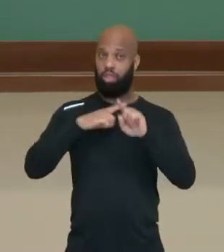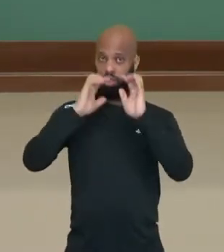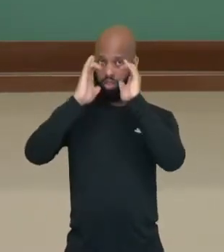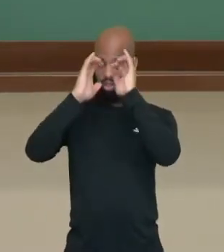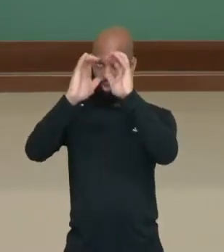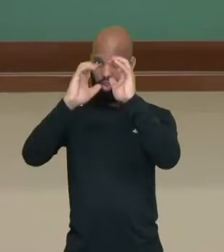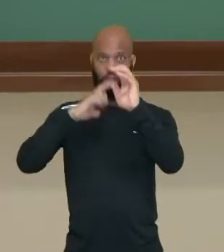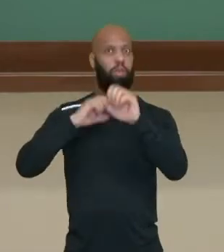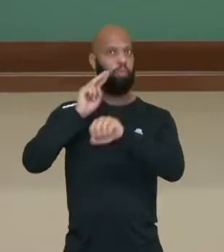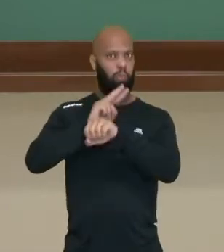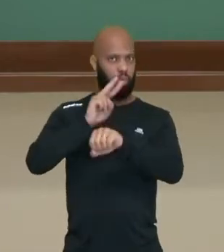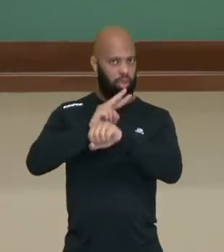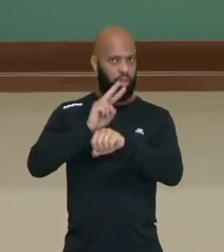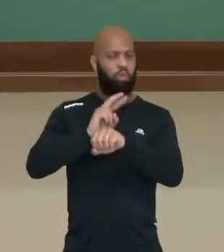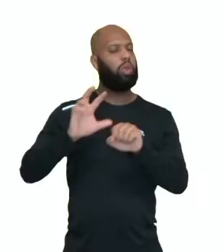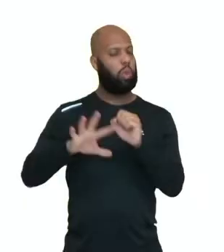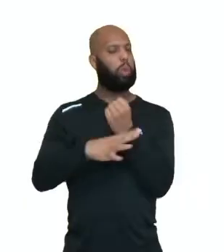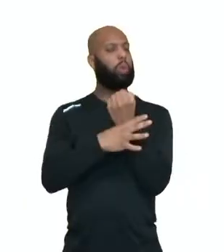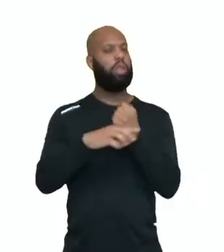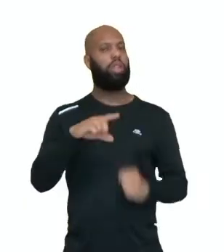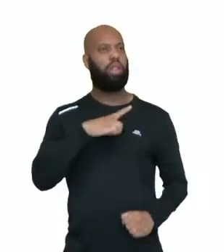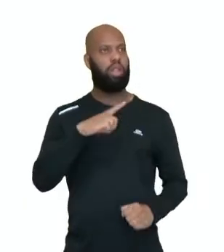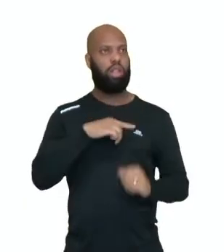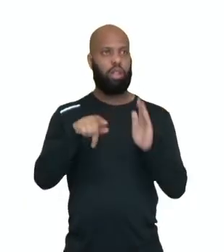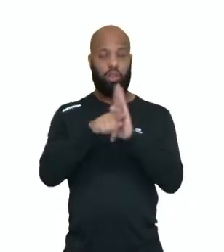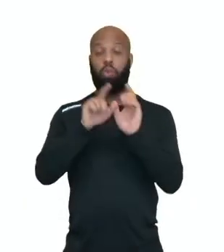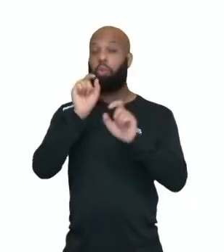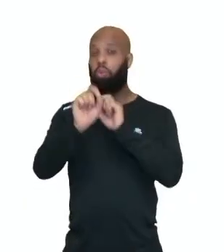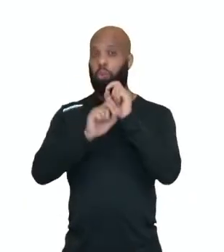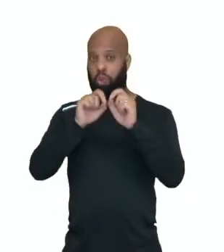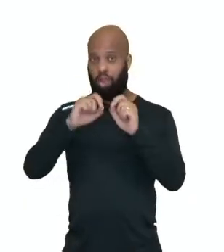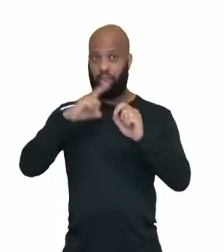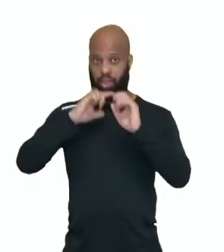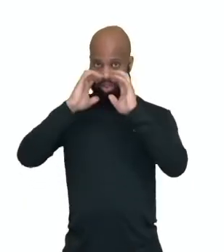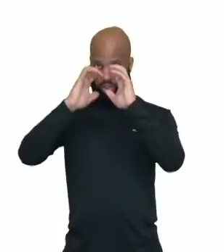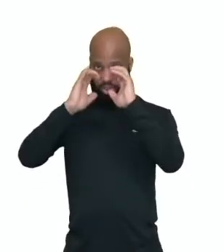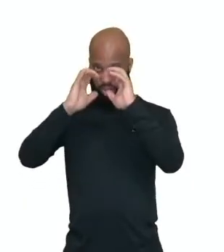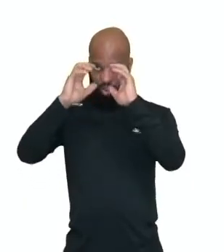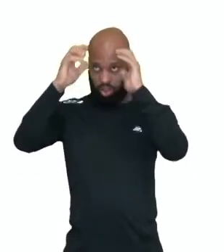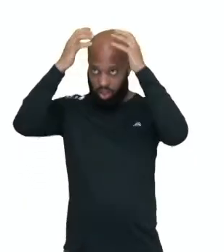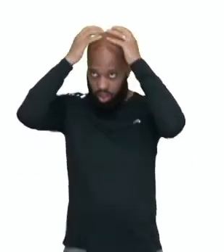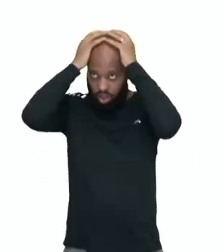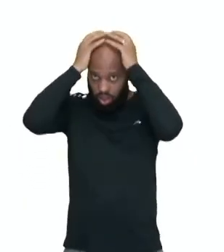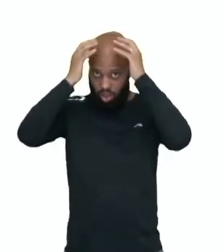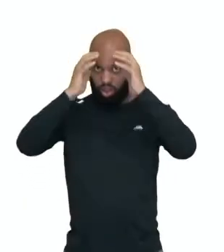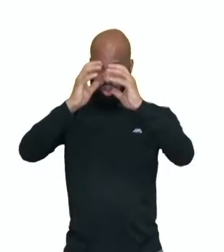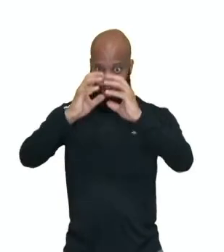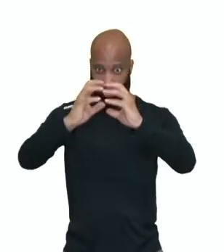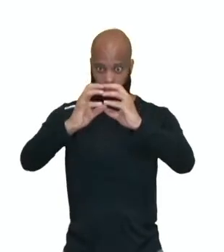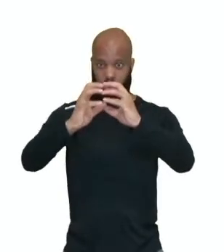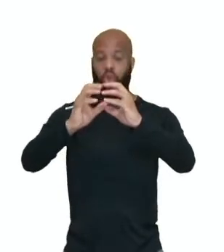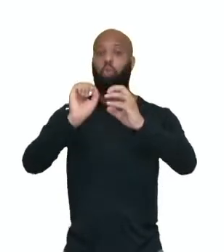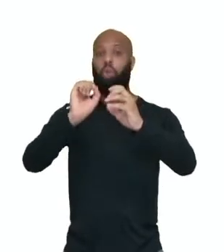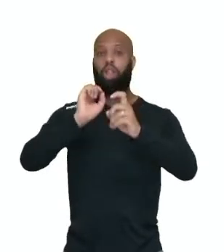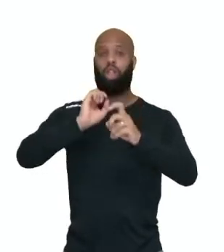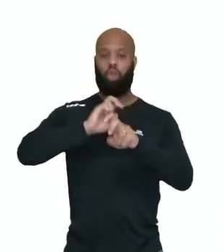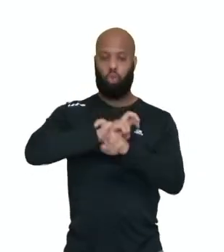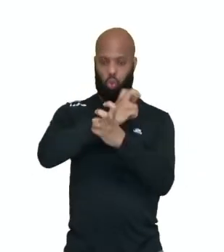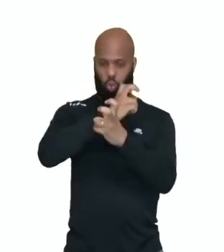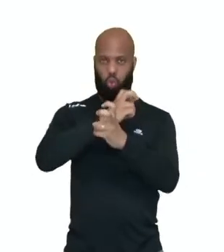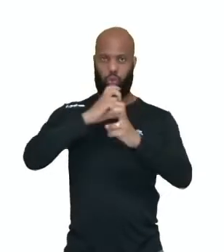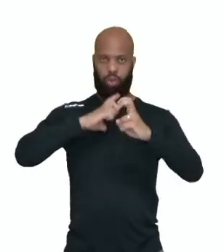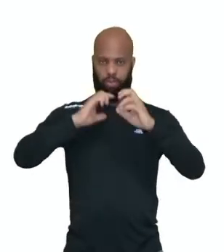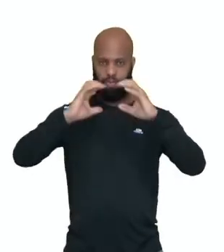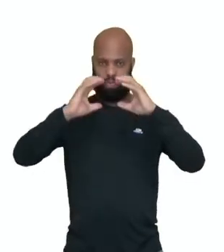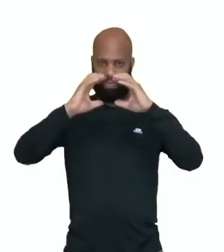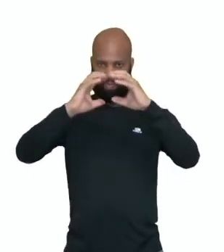ele é protegido, né, pela caixa craniana, e entre a caixa craniana, entre o crânio e o cérebro, a